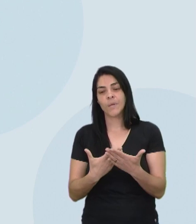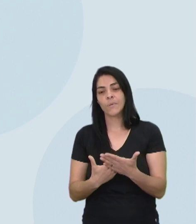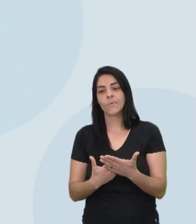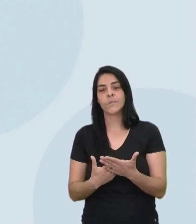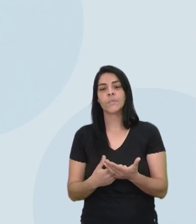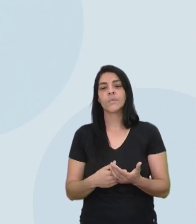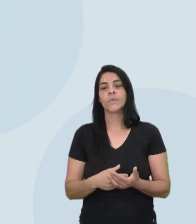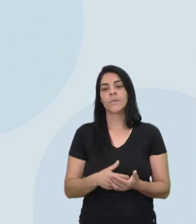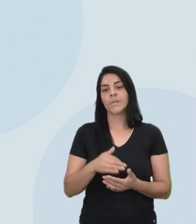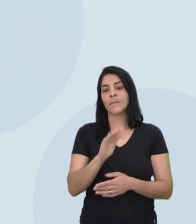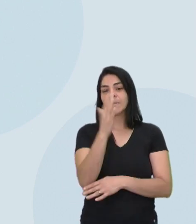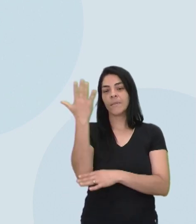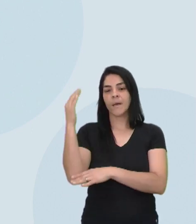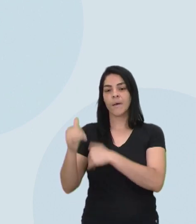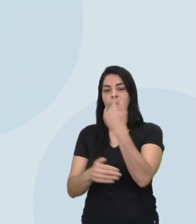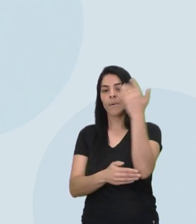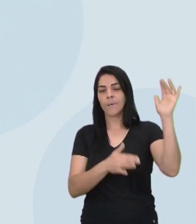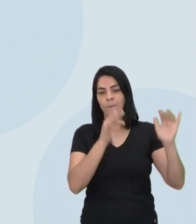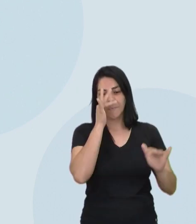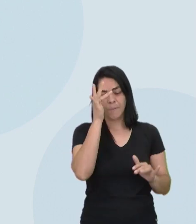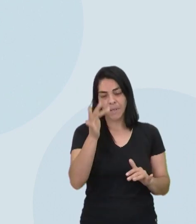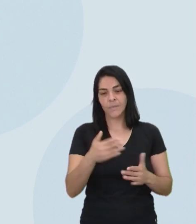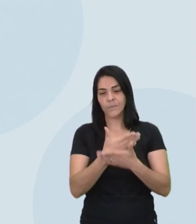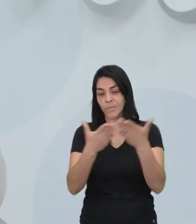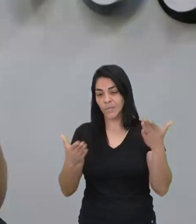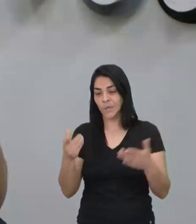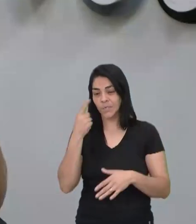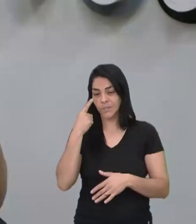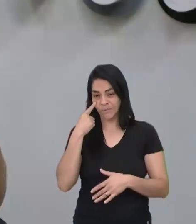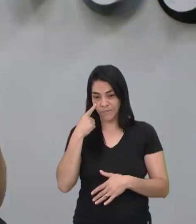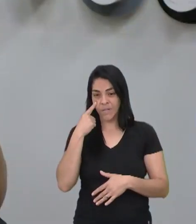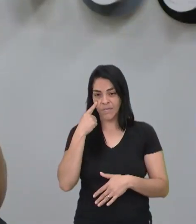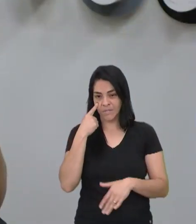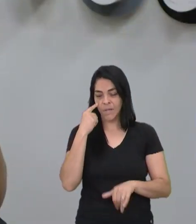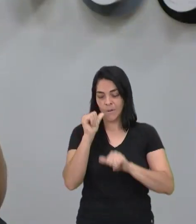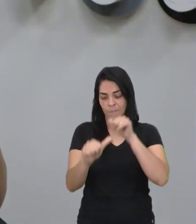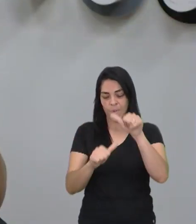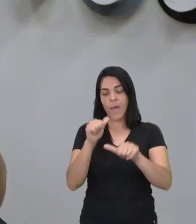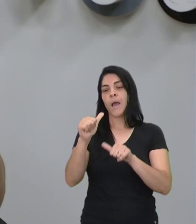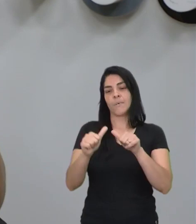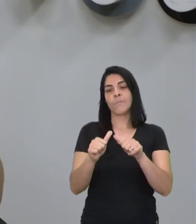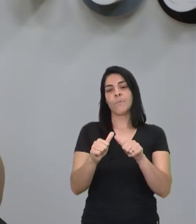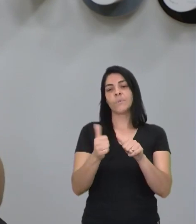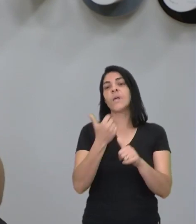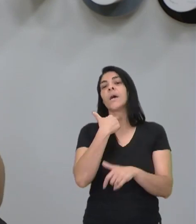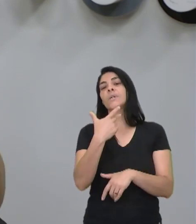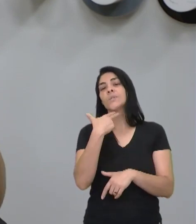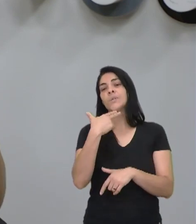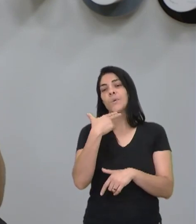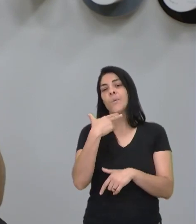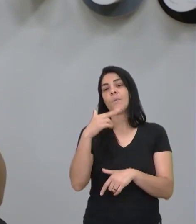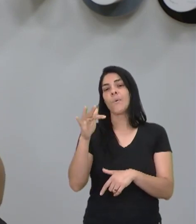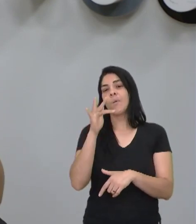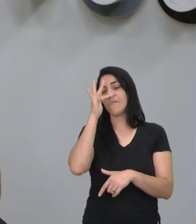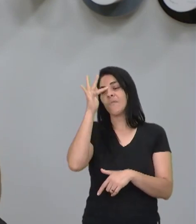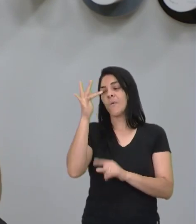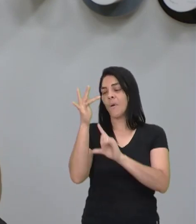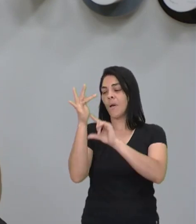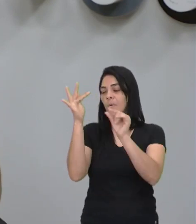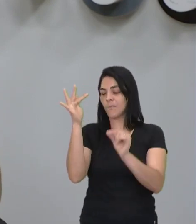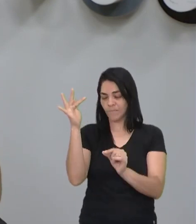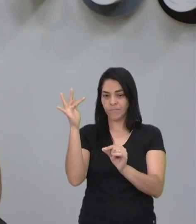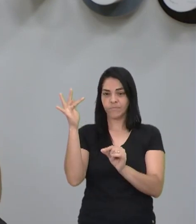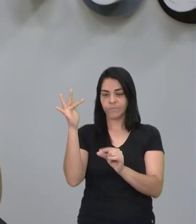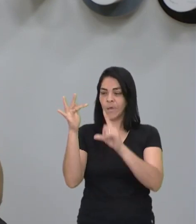aquele da plantinha que a gente viu, que eu trouxe uns crisântemos para mudar de cor as pétalas também, né? Que é bem bacana aí para você mudar de